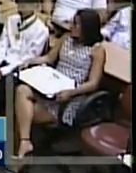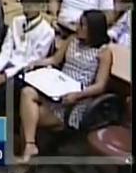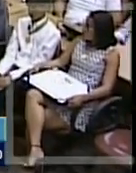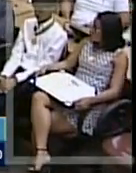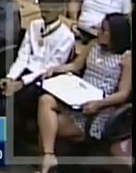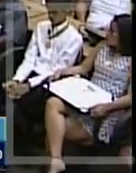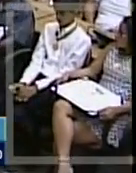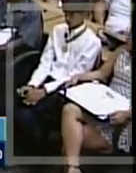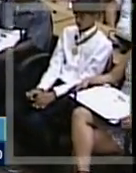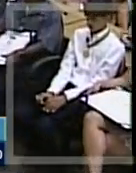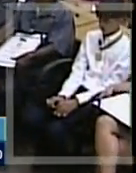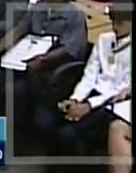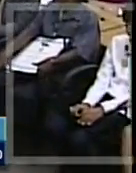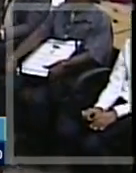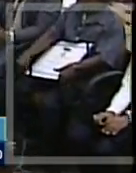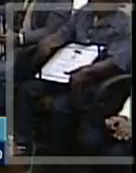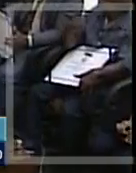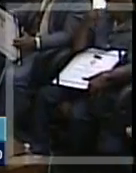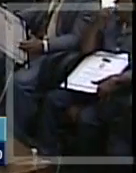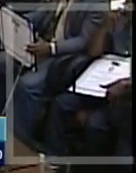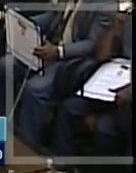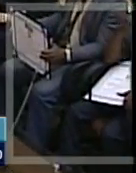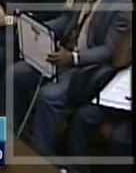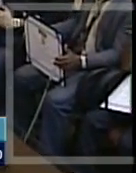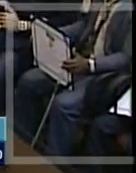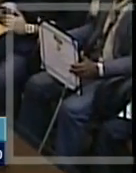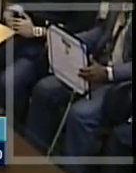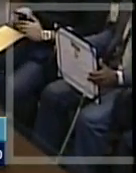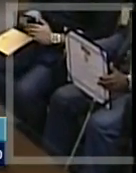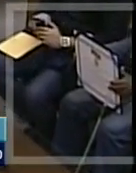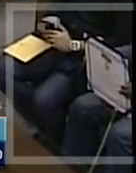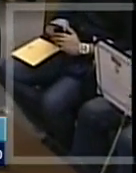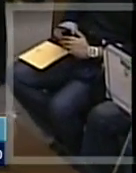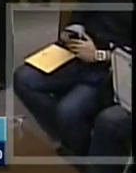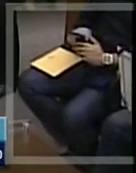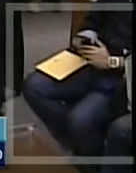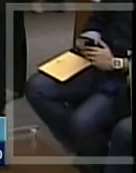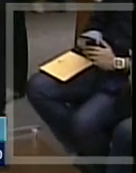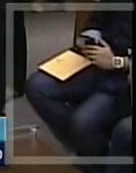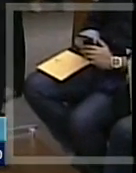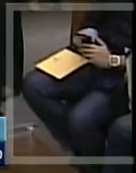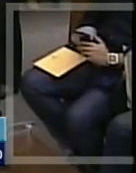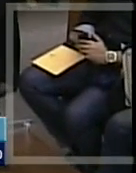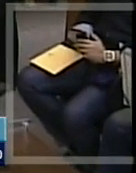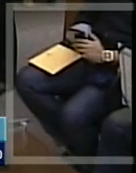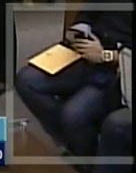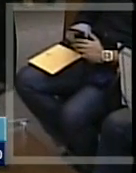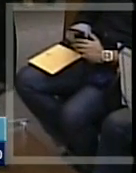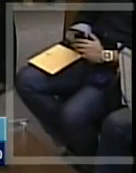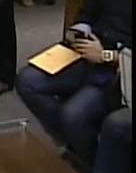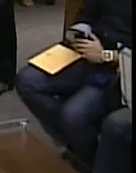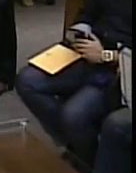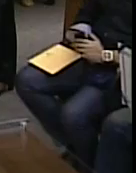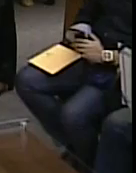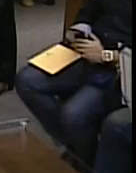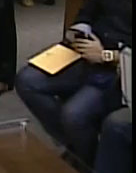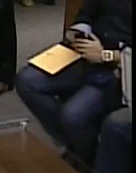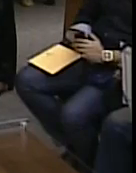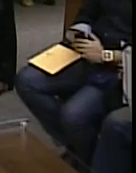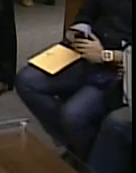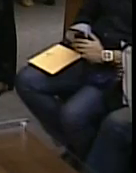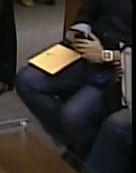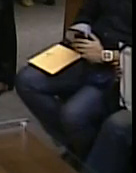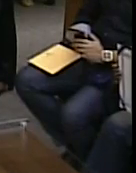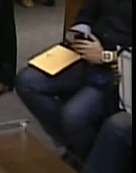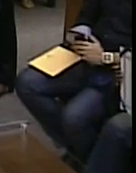superação. Parabéns, foi muito emocionante. E ao chegar aqui e receber